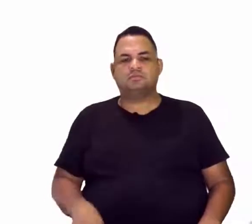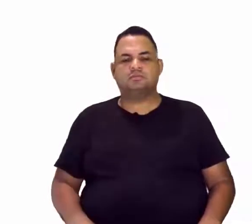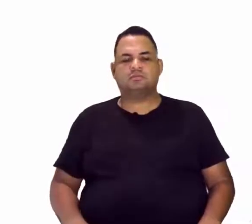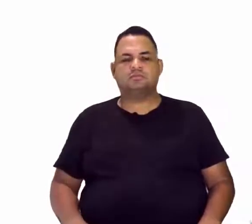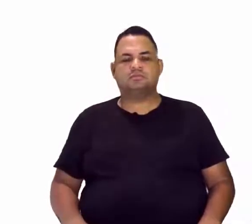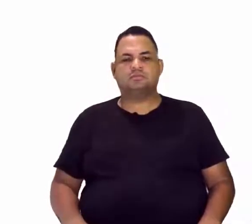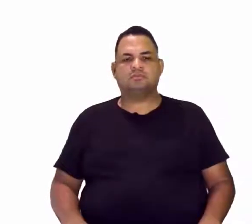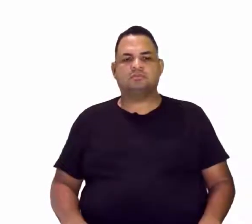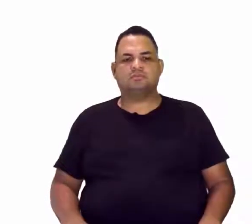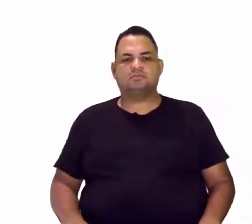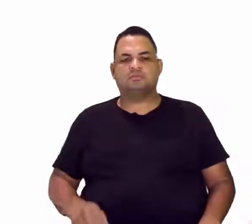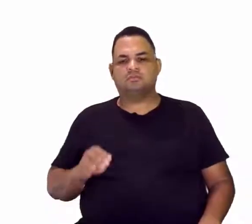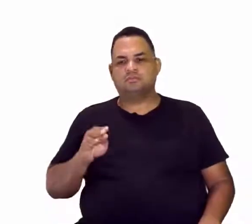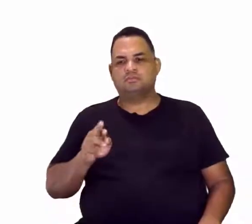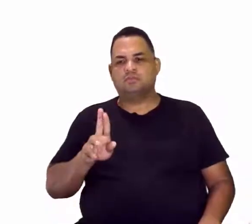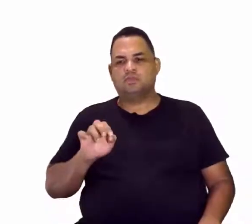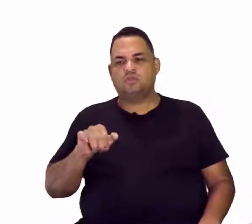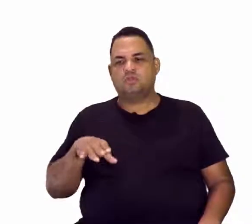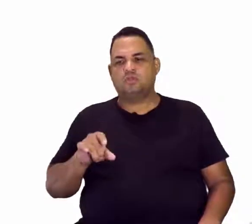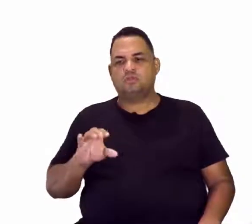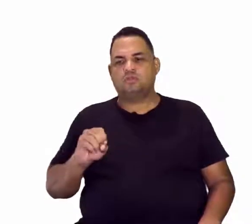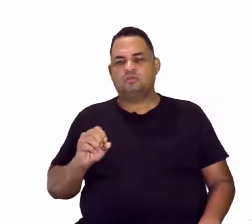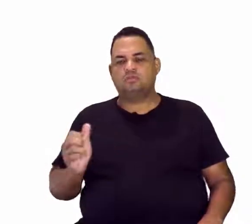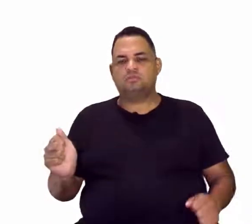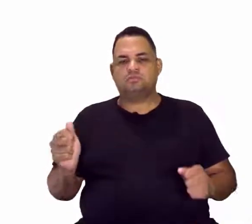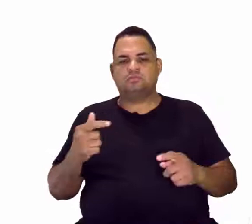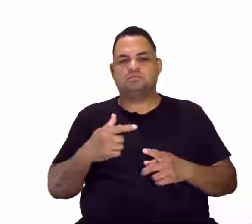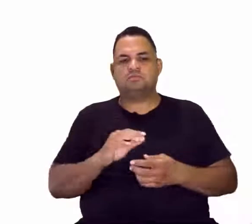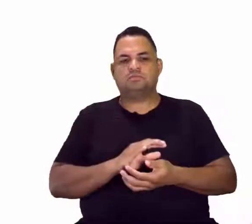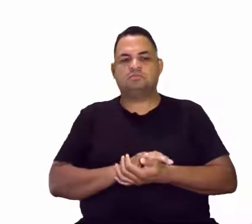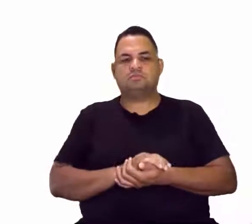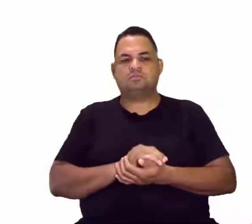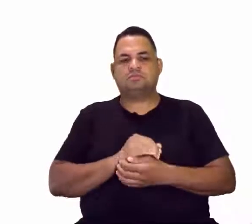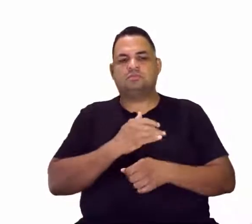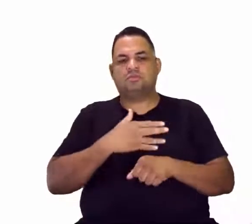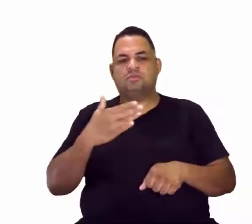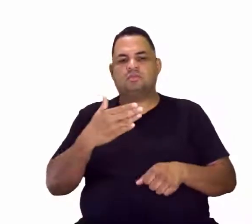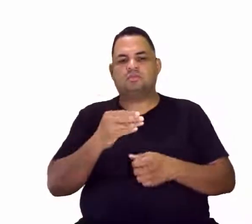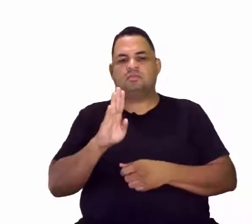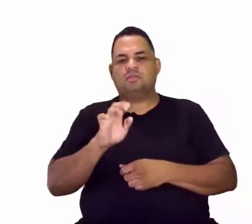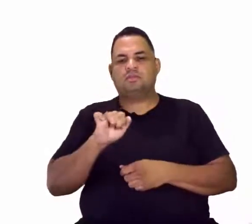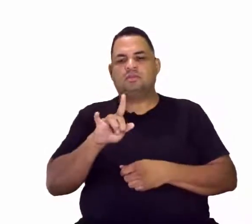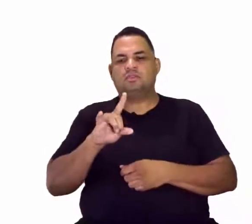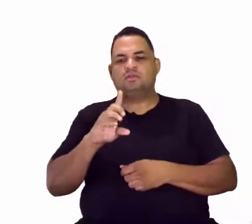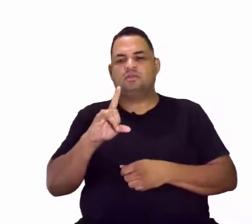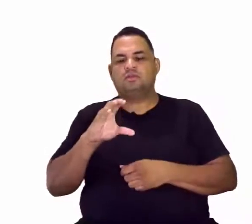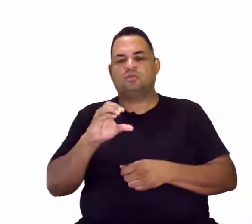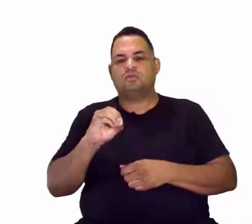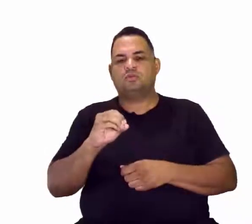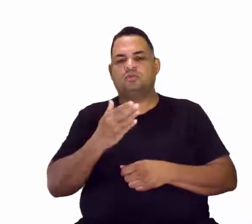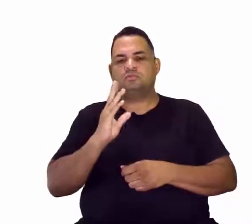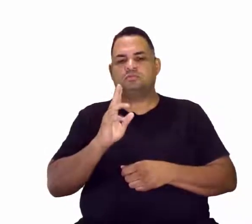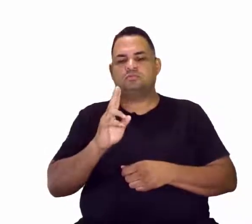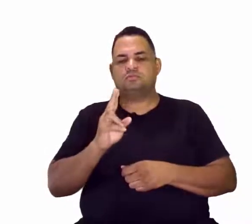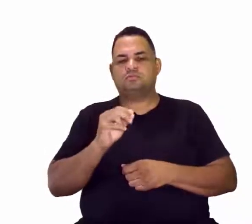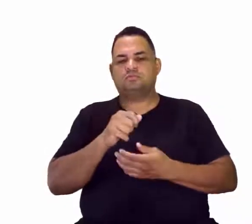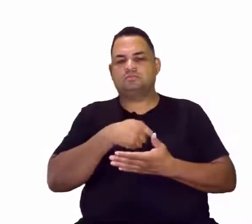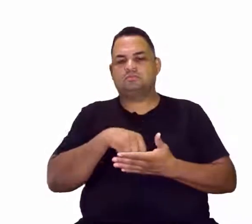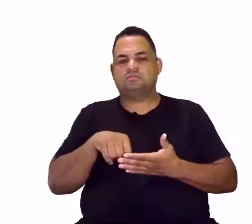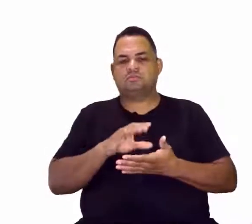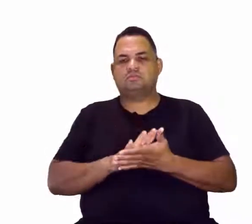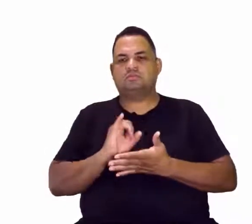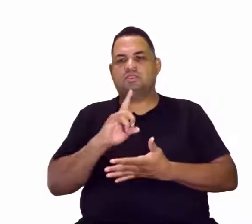moço? Bromo. Juntando vai ficar ácido bromídrico. Eu sempre vou colocar